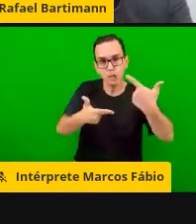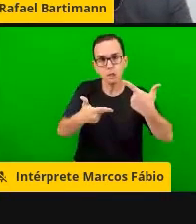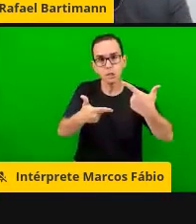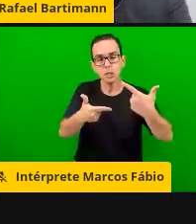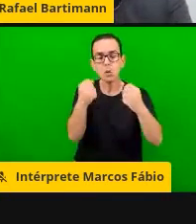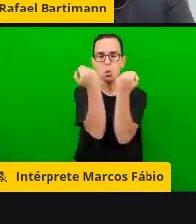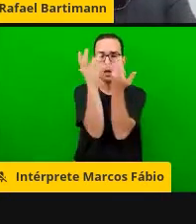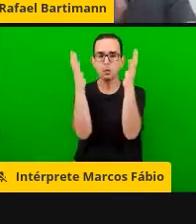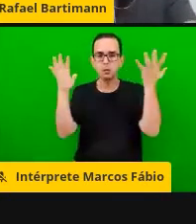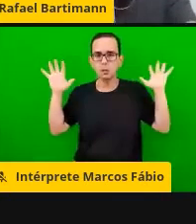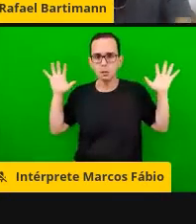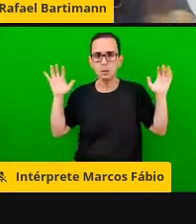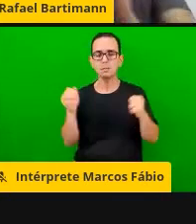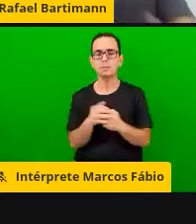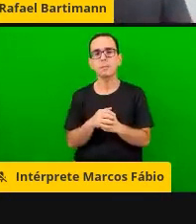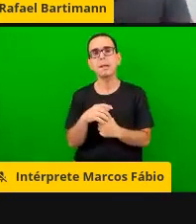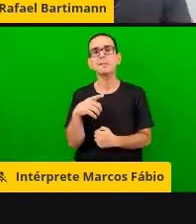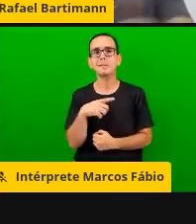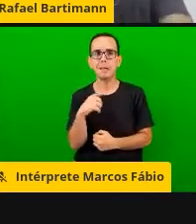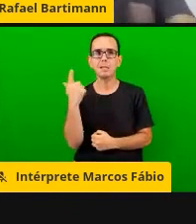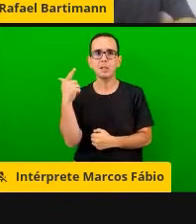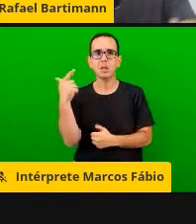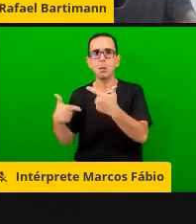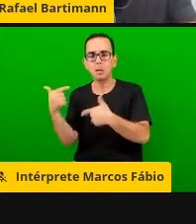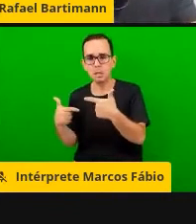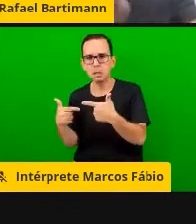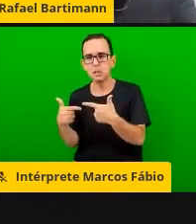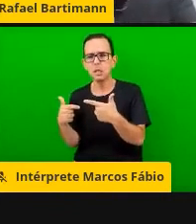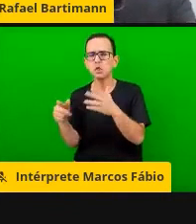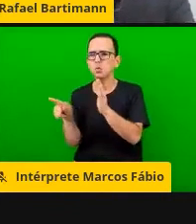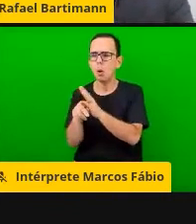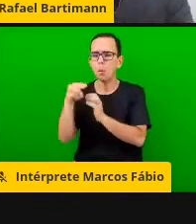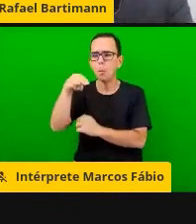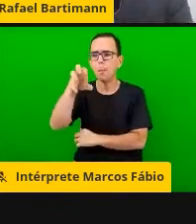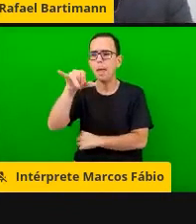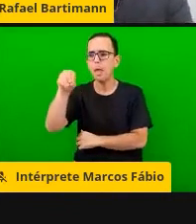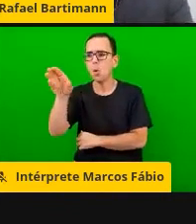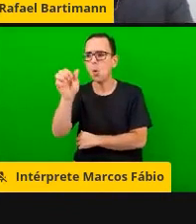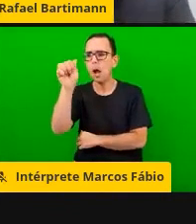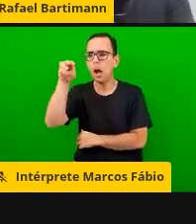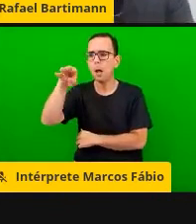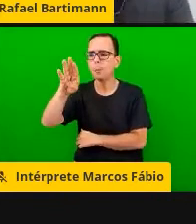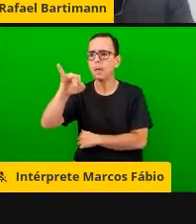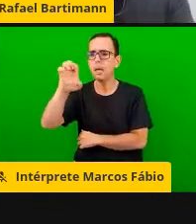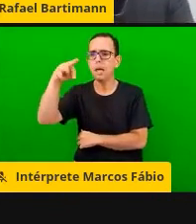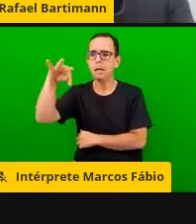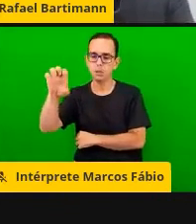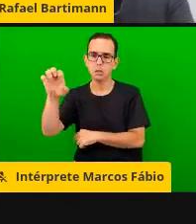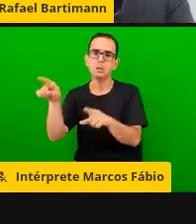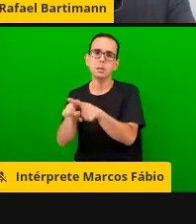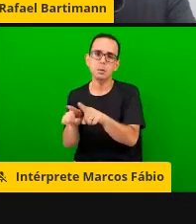natureza. Sim, existe a geopolítica do meio ambiente, ou como o meio ambiente interfere na geopolítica. Então, é necessário